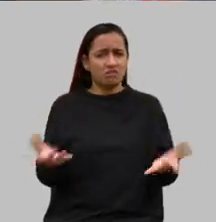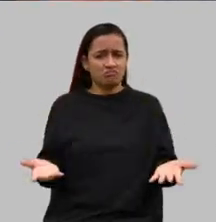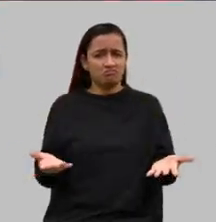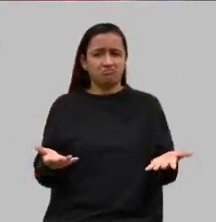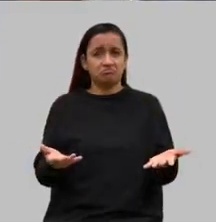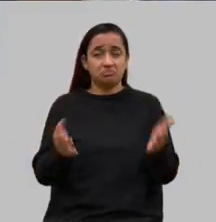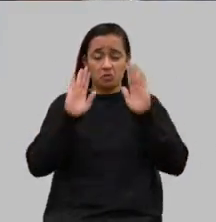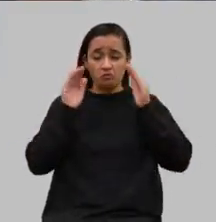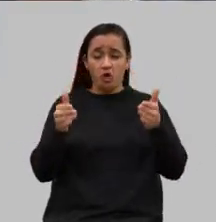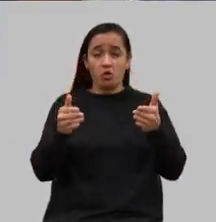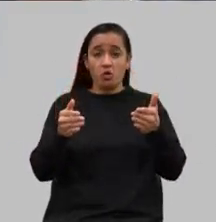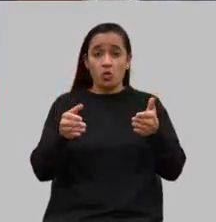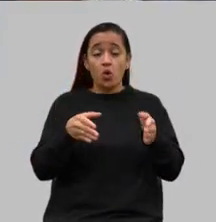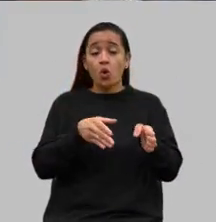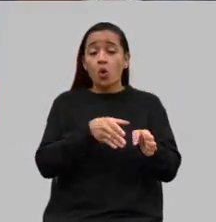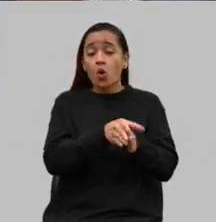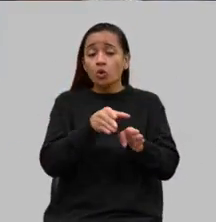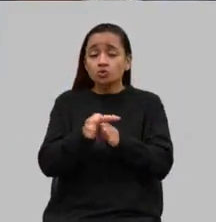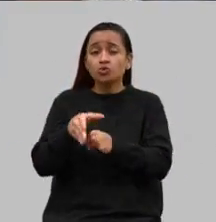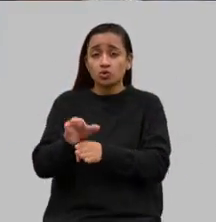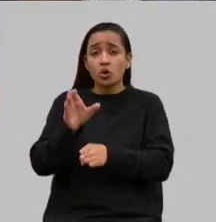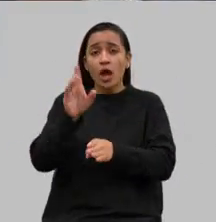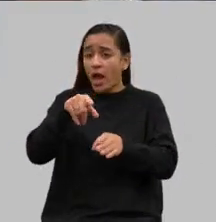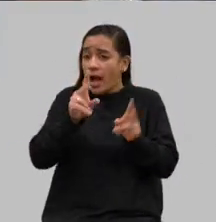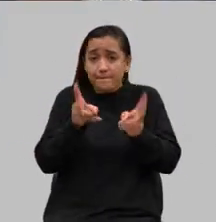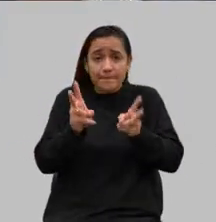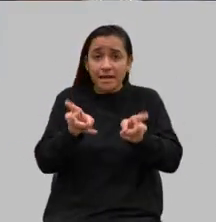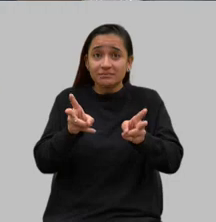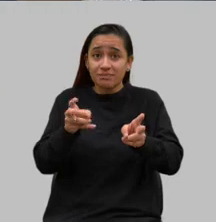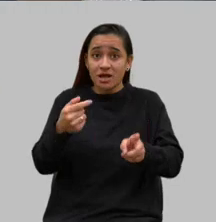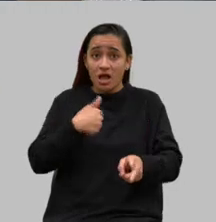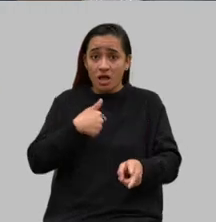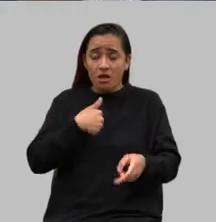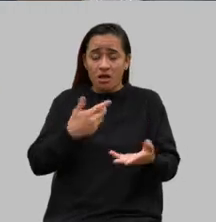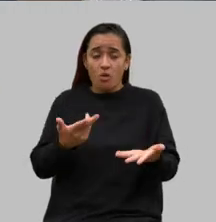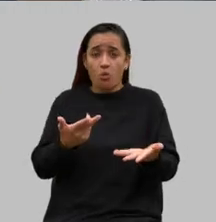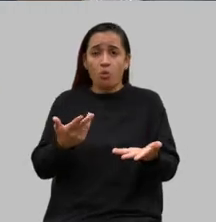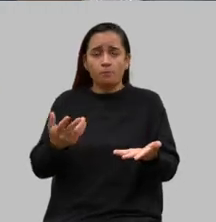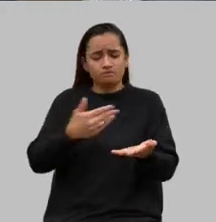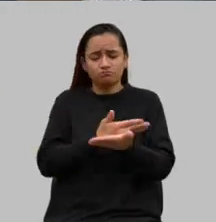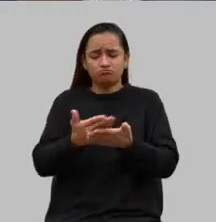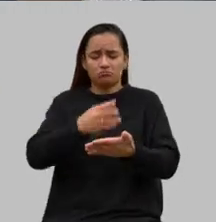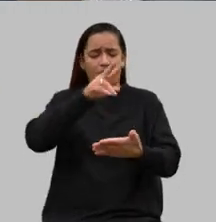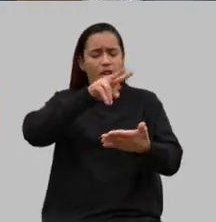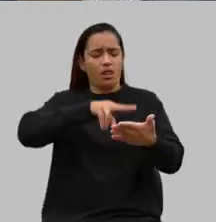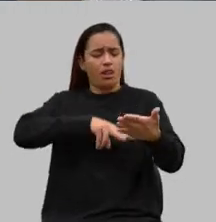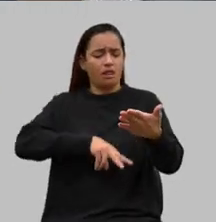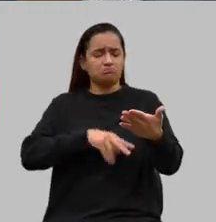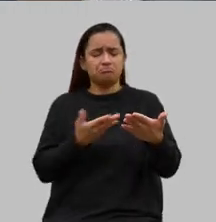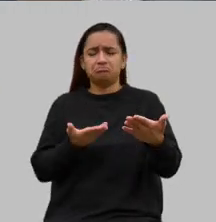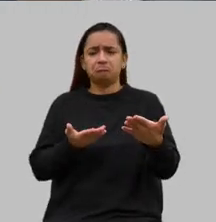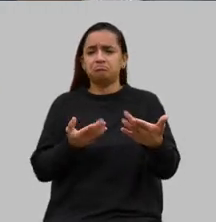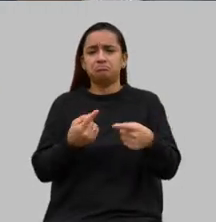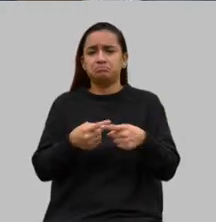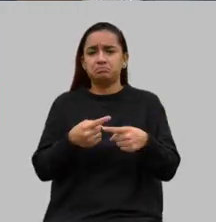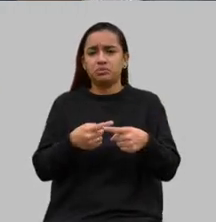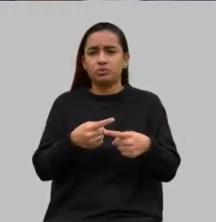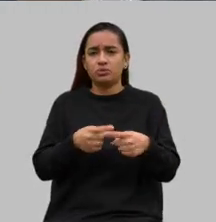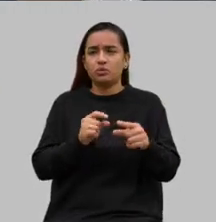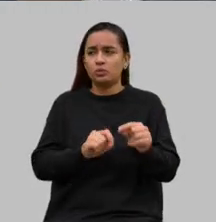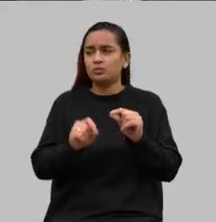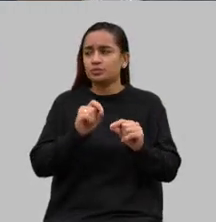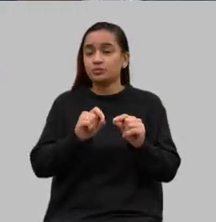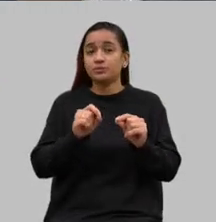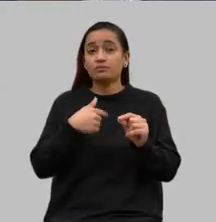consultorias elas são muito específicas são as mesmas eu tô aqui eu não Comecei a ler porque eh nós eu